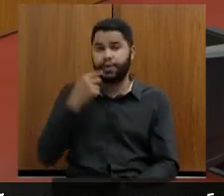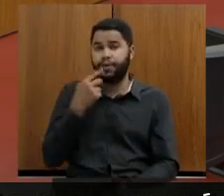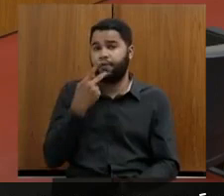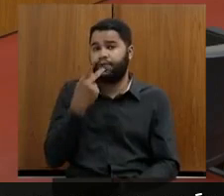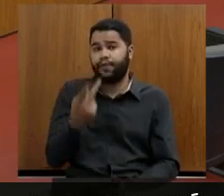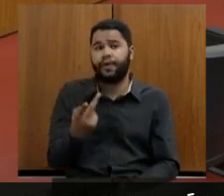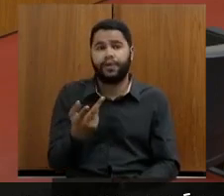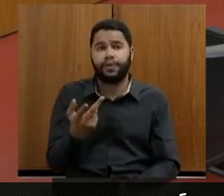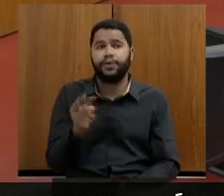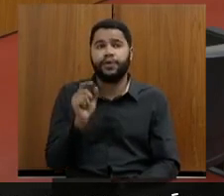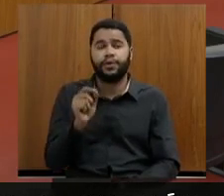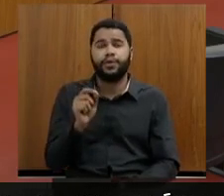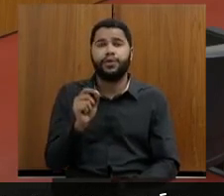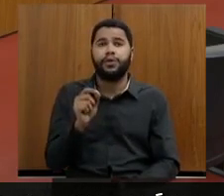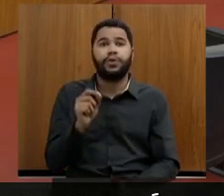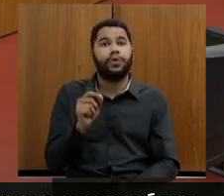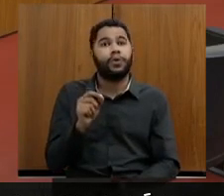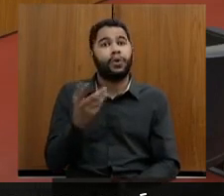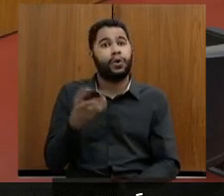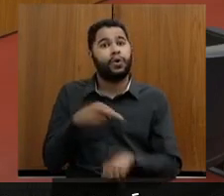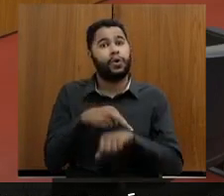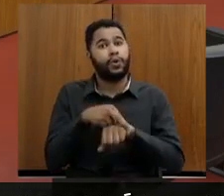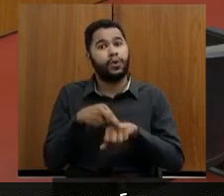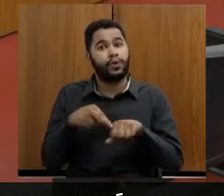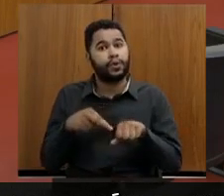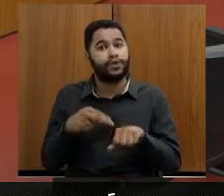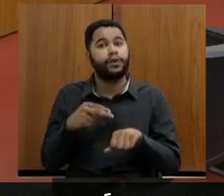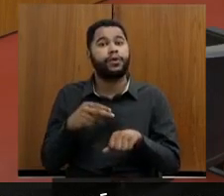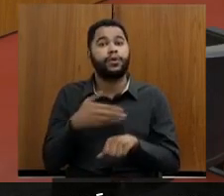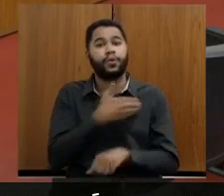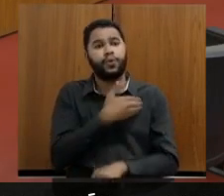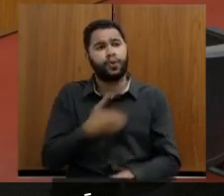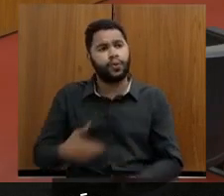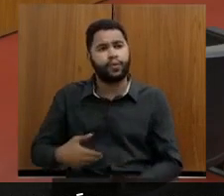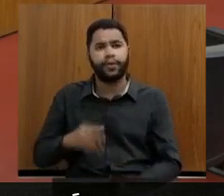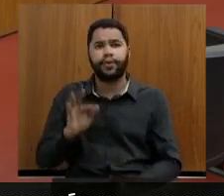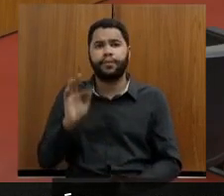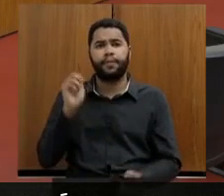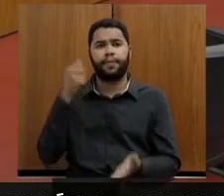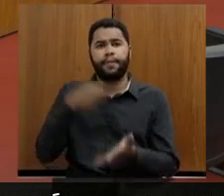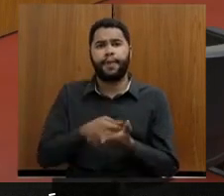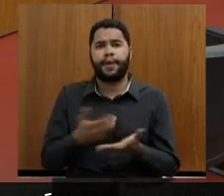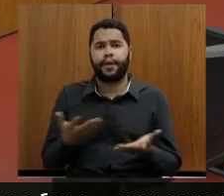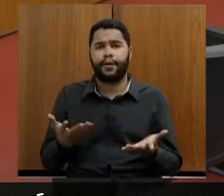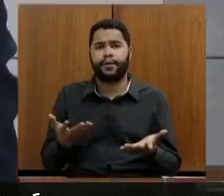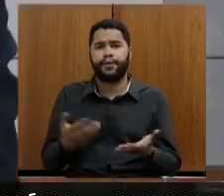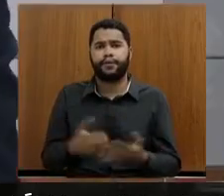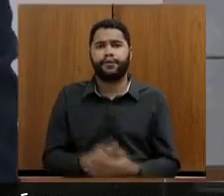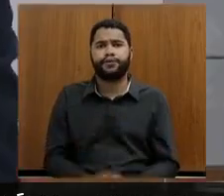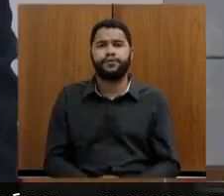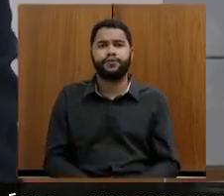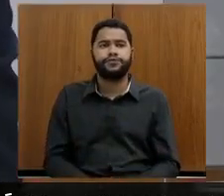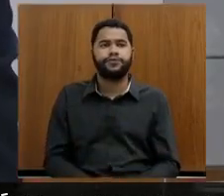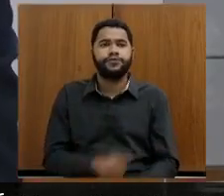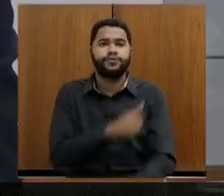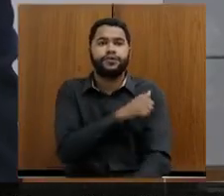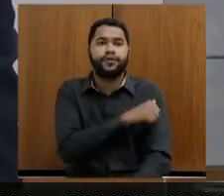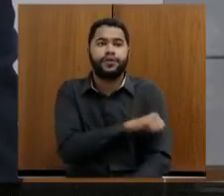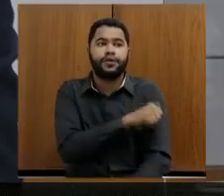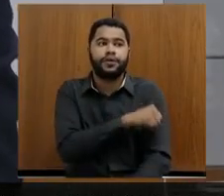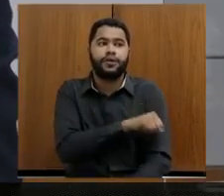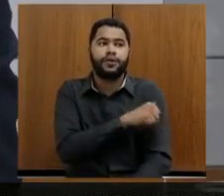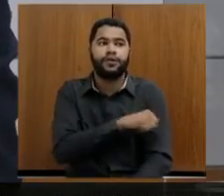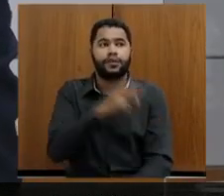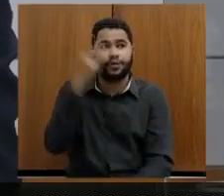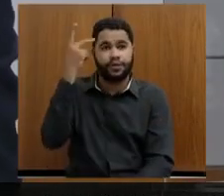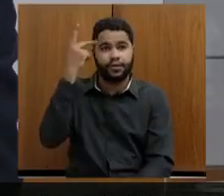falando eu fui falando com ele Rodrigues no governo federal tem que pagar uma parte dele hora Rio de Janeiro e São Paulo